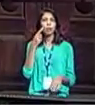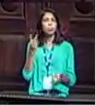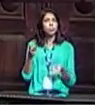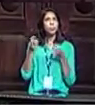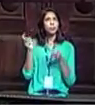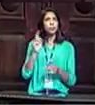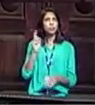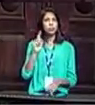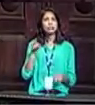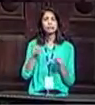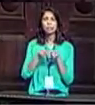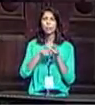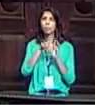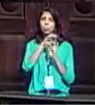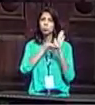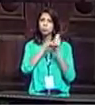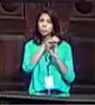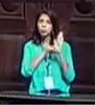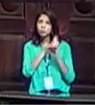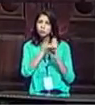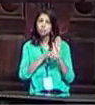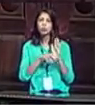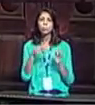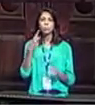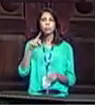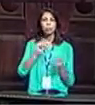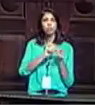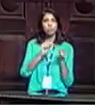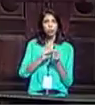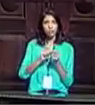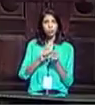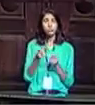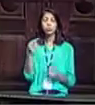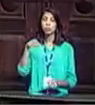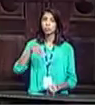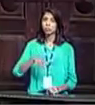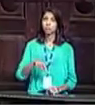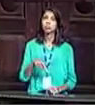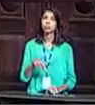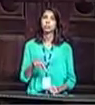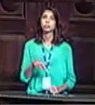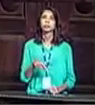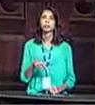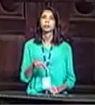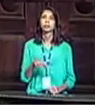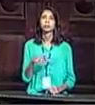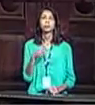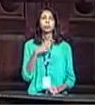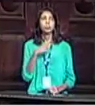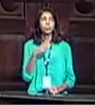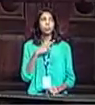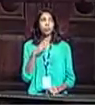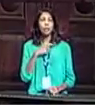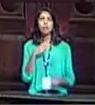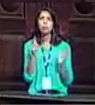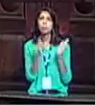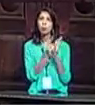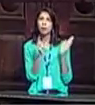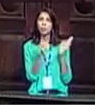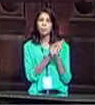da Constituição e do regimento interno. Aqui está um